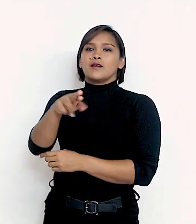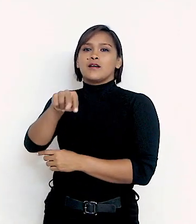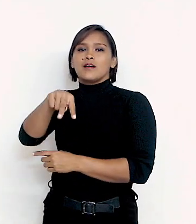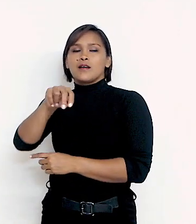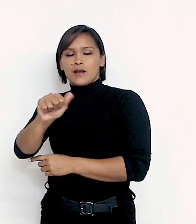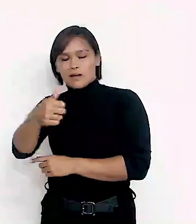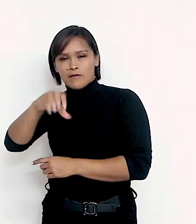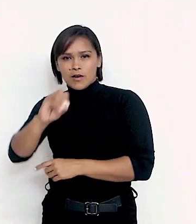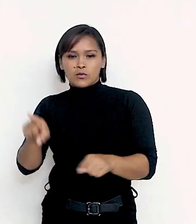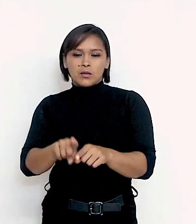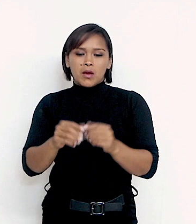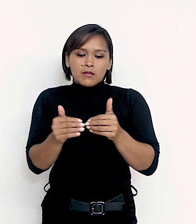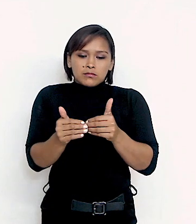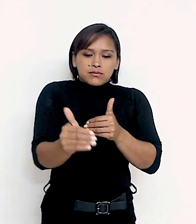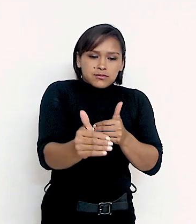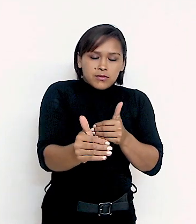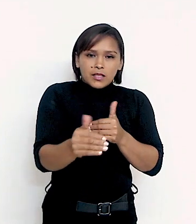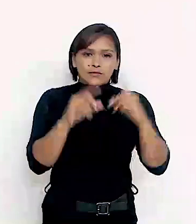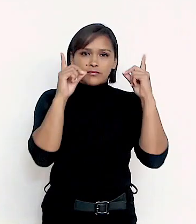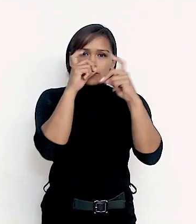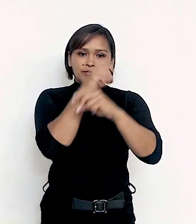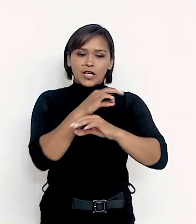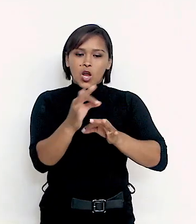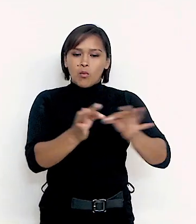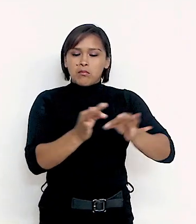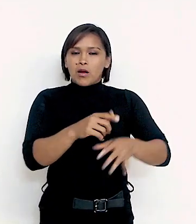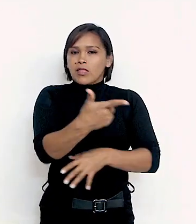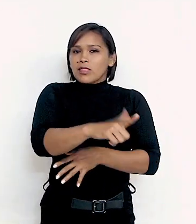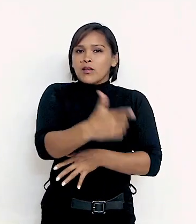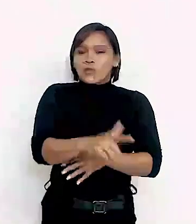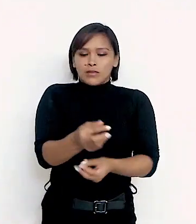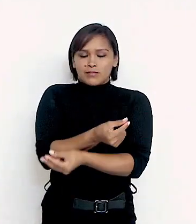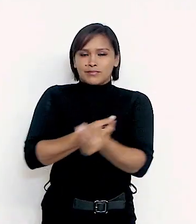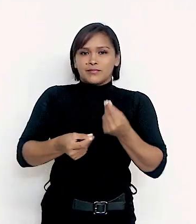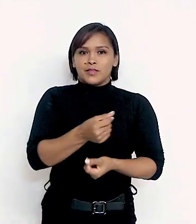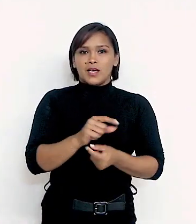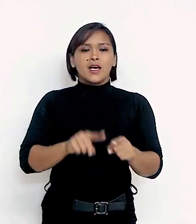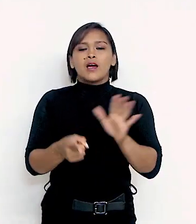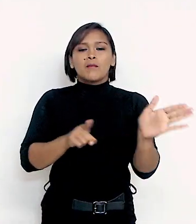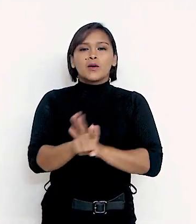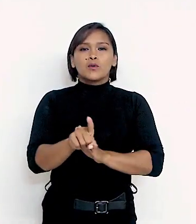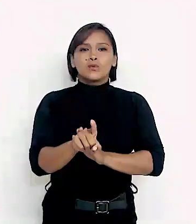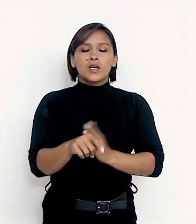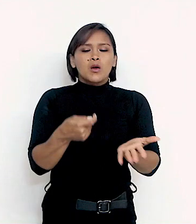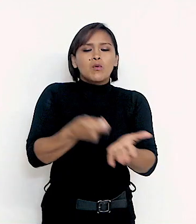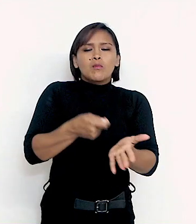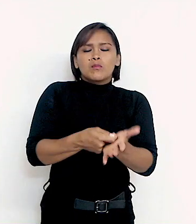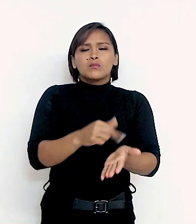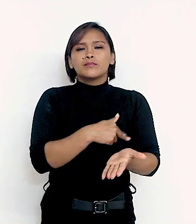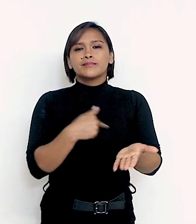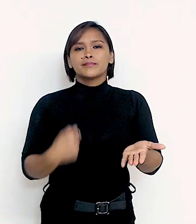desenfreado crescimento e urbanização da economia então a Marta pergunta quais são os compromissos